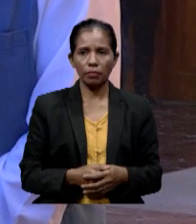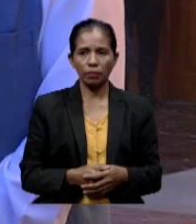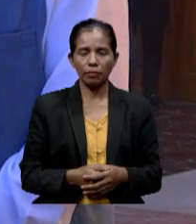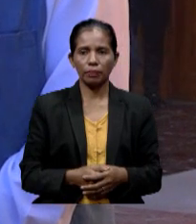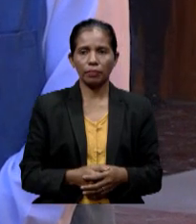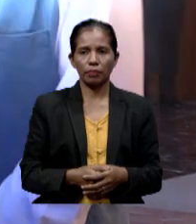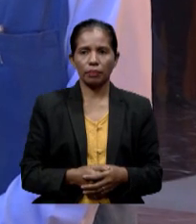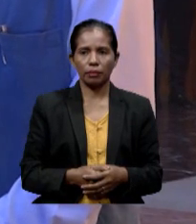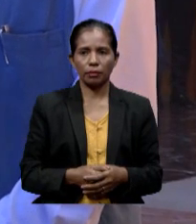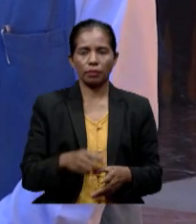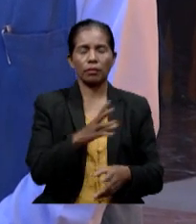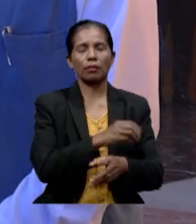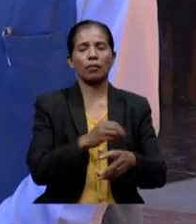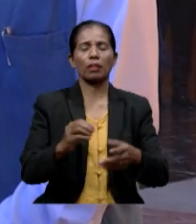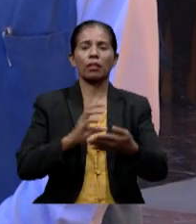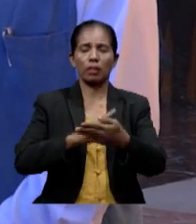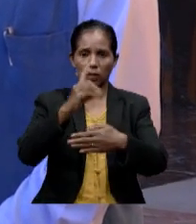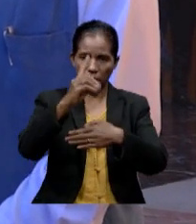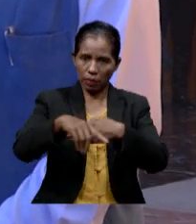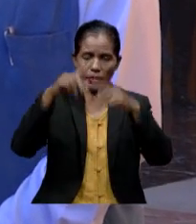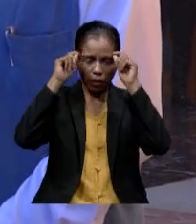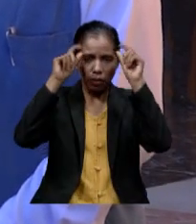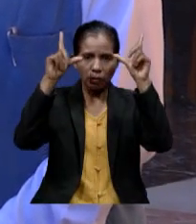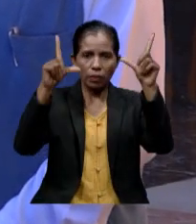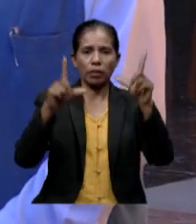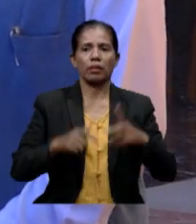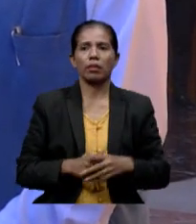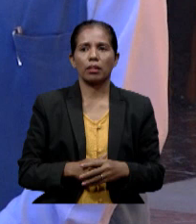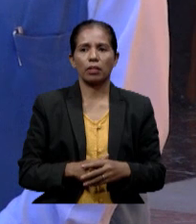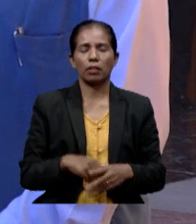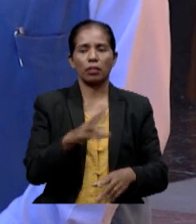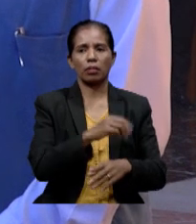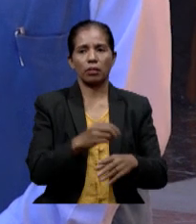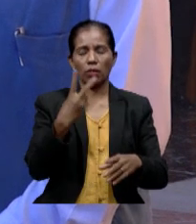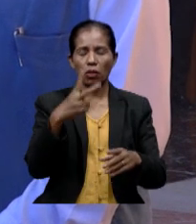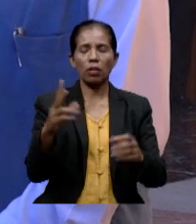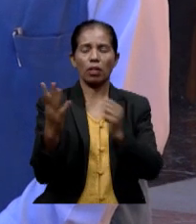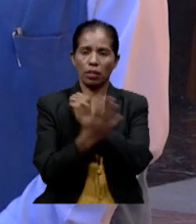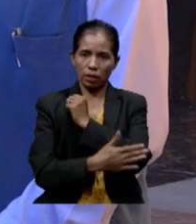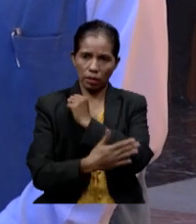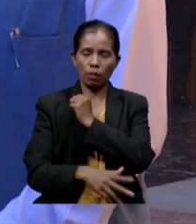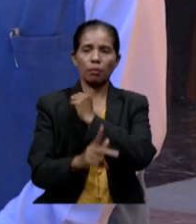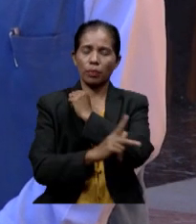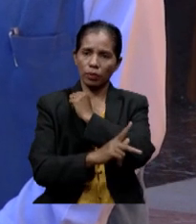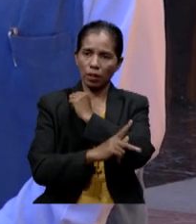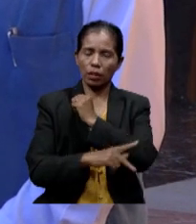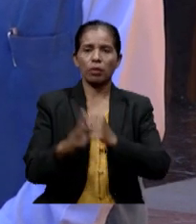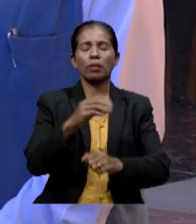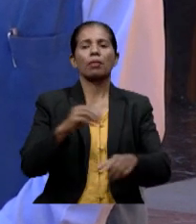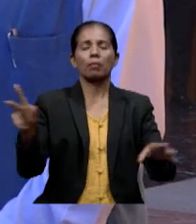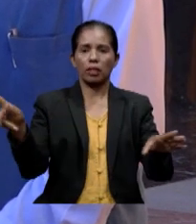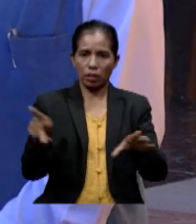face aos desafios do desenvolvimento de Timor, como é que Portugal pode participar nesse